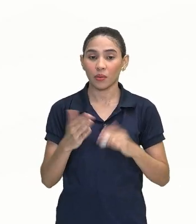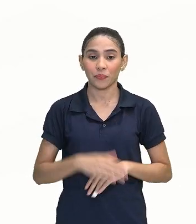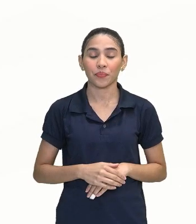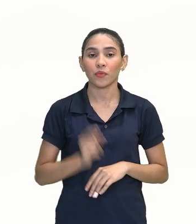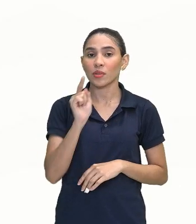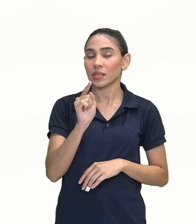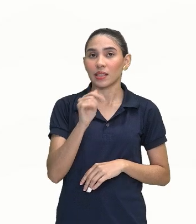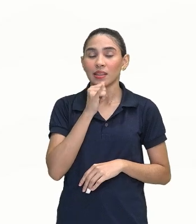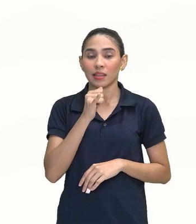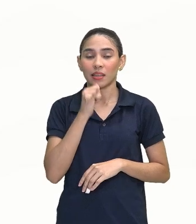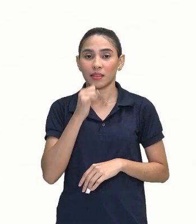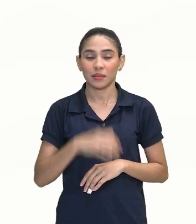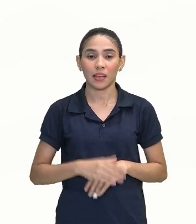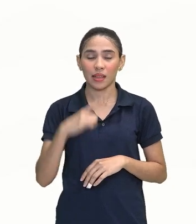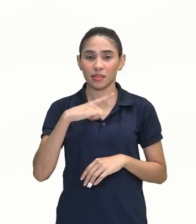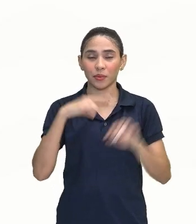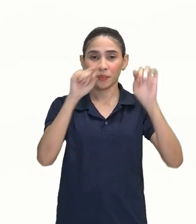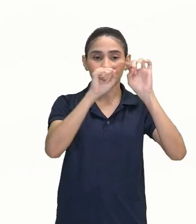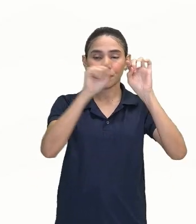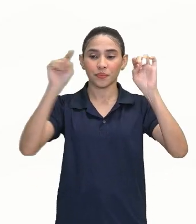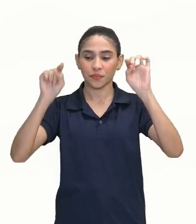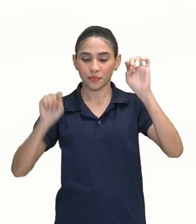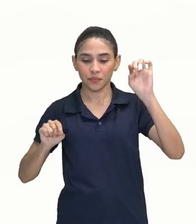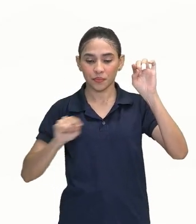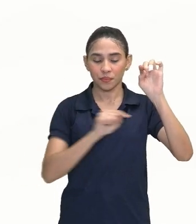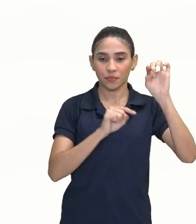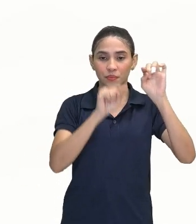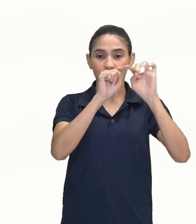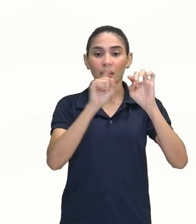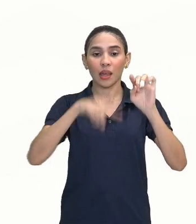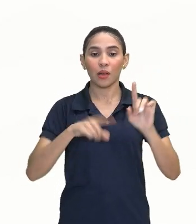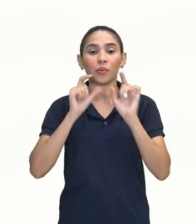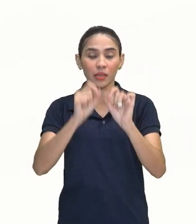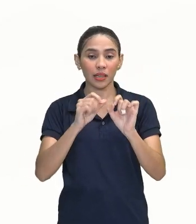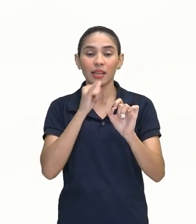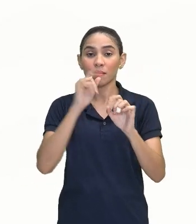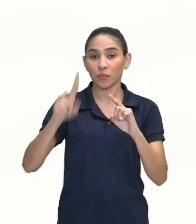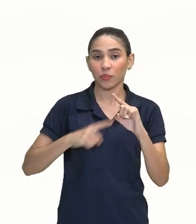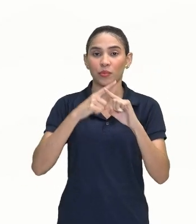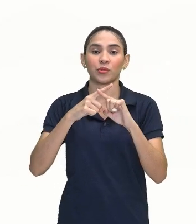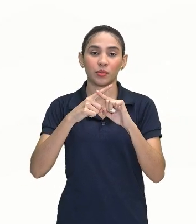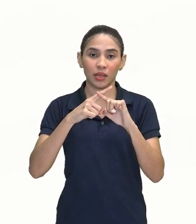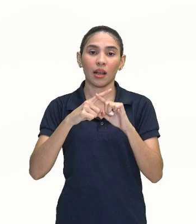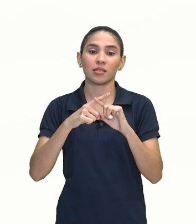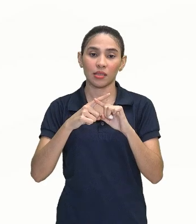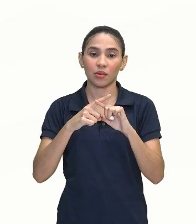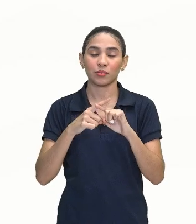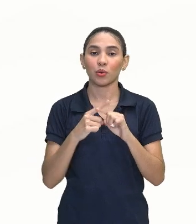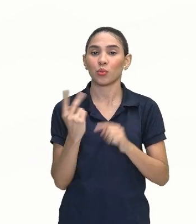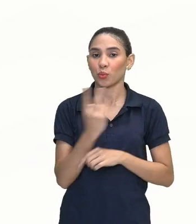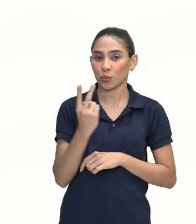quando você tem um retângulo, o cálculo da área desse retângulo será a multiplicação dessas